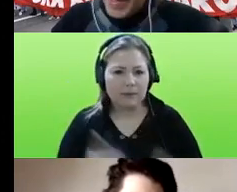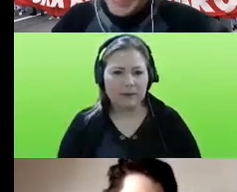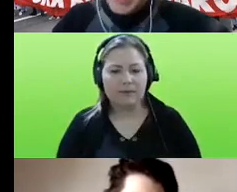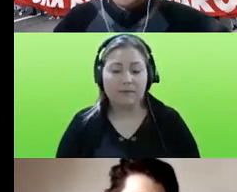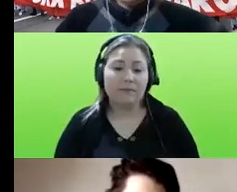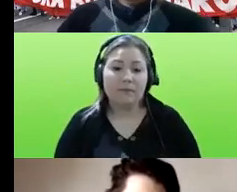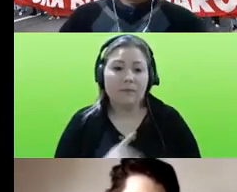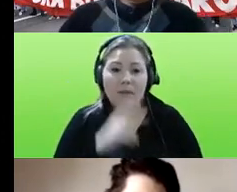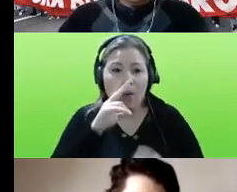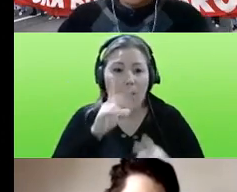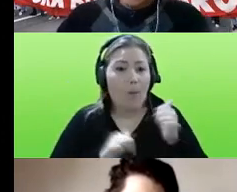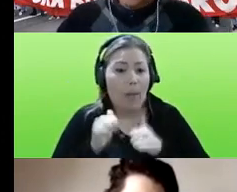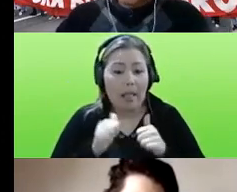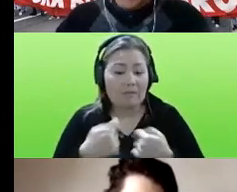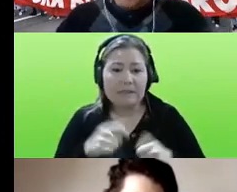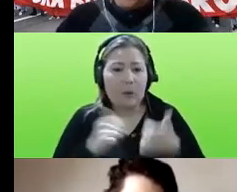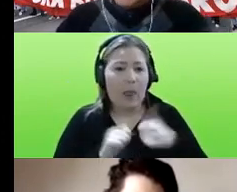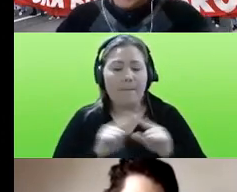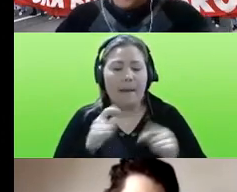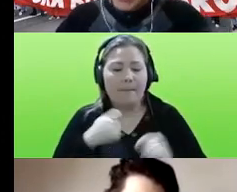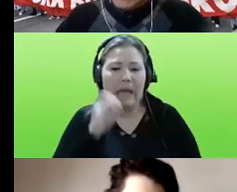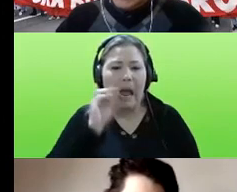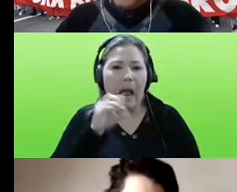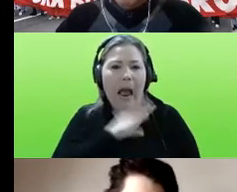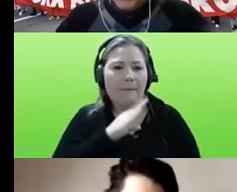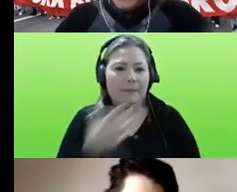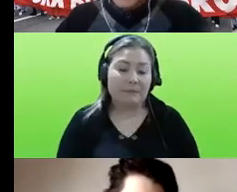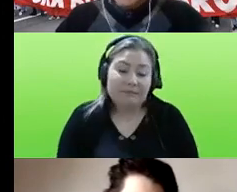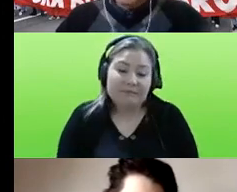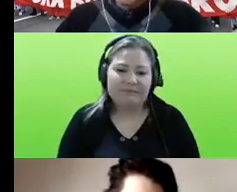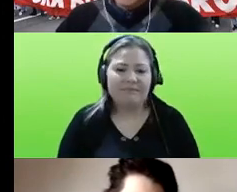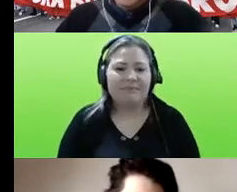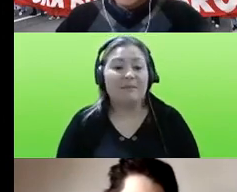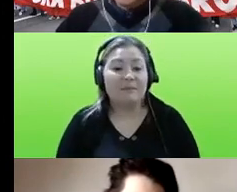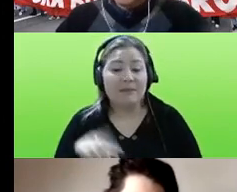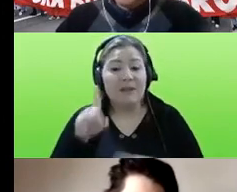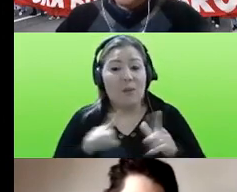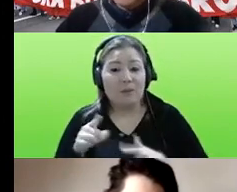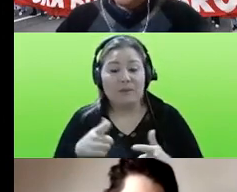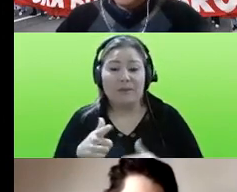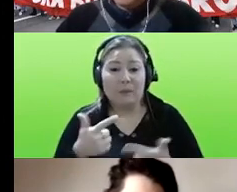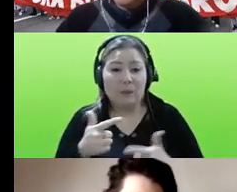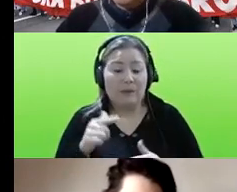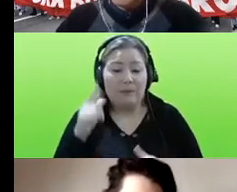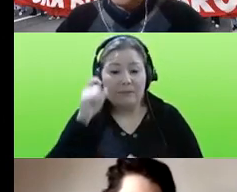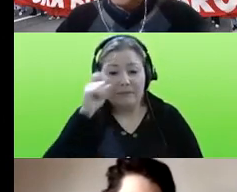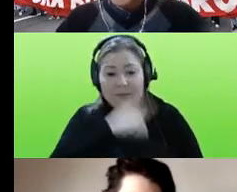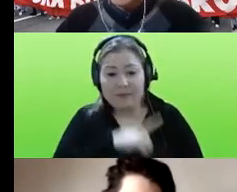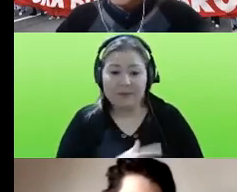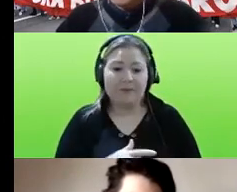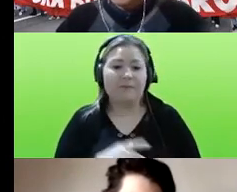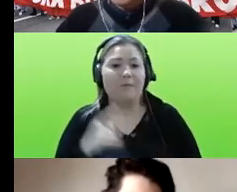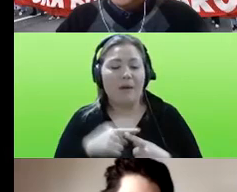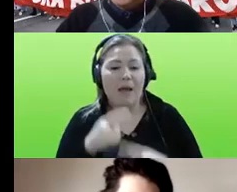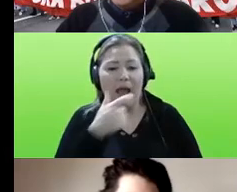com qualidade, não é? E se fica na mão de tecnocratas, pior ainda, não é? Aí as pessoas acham que o Brasil é